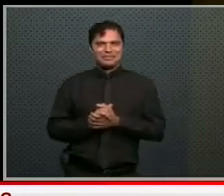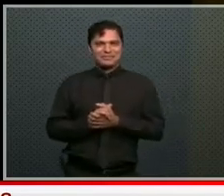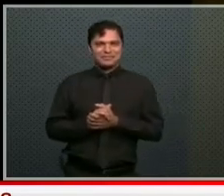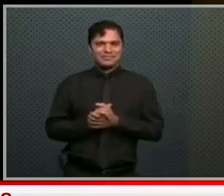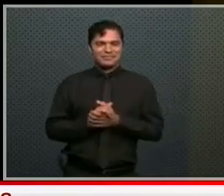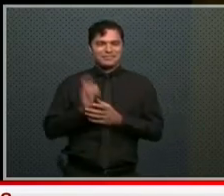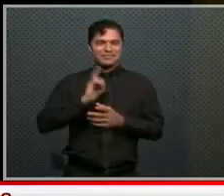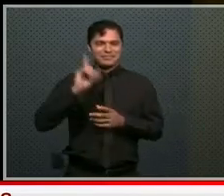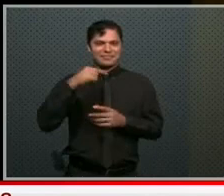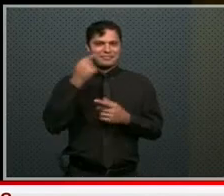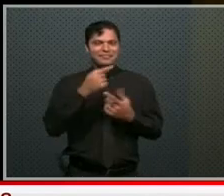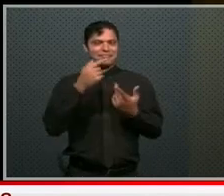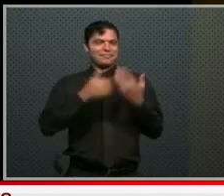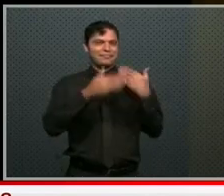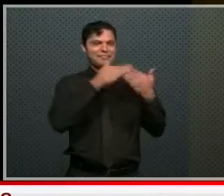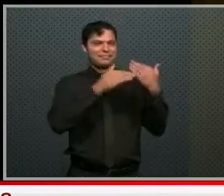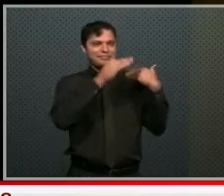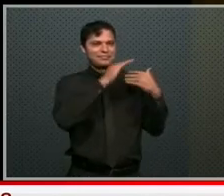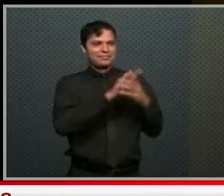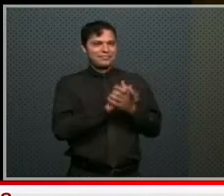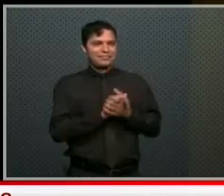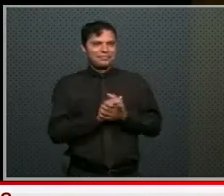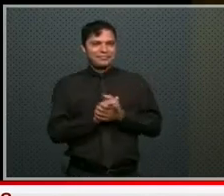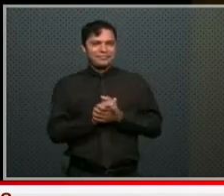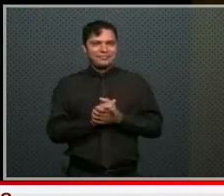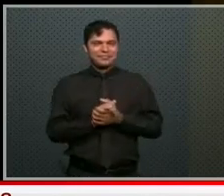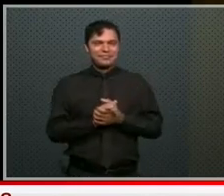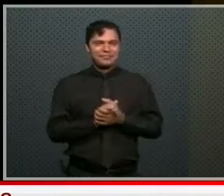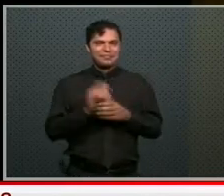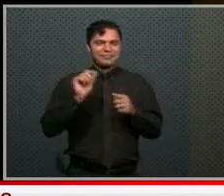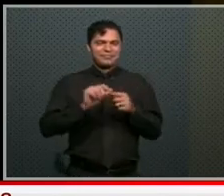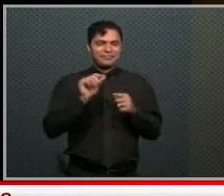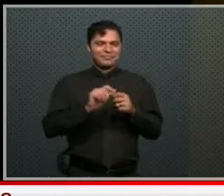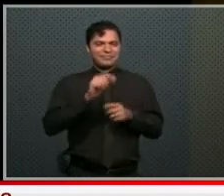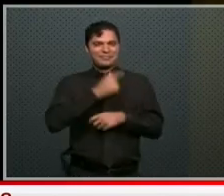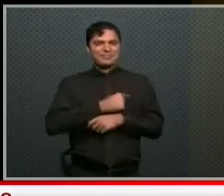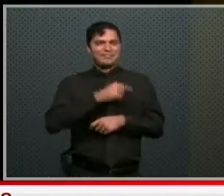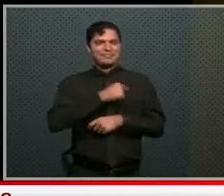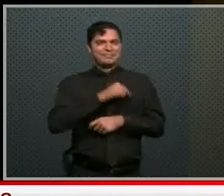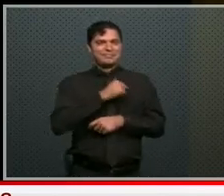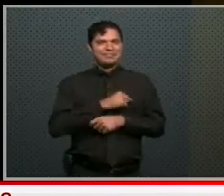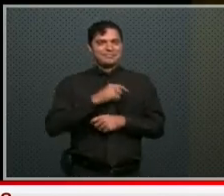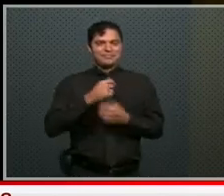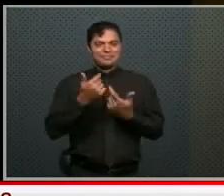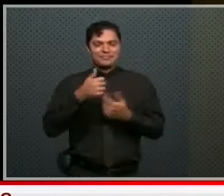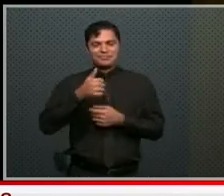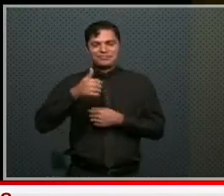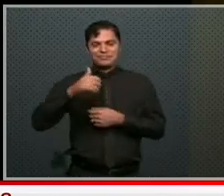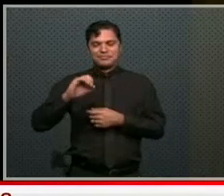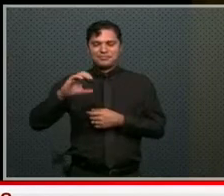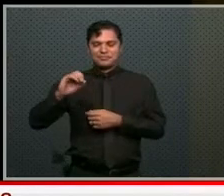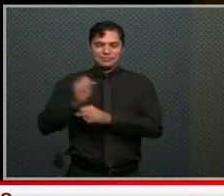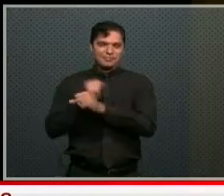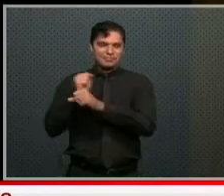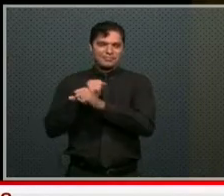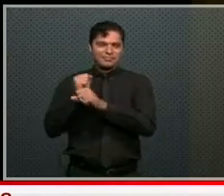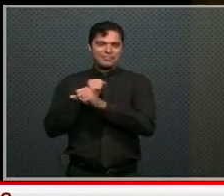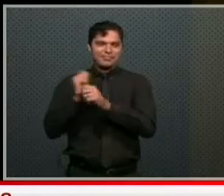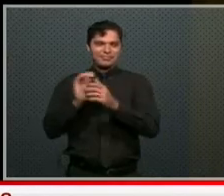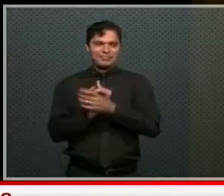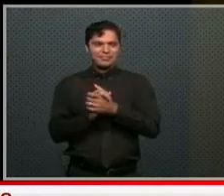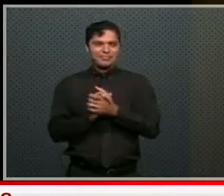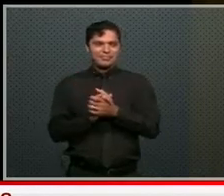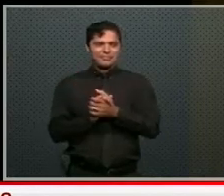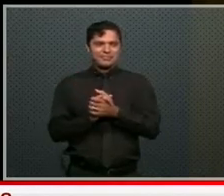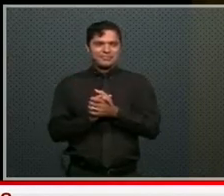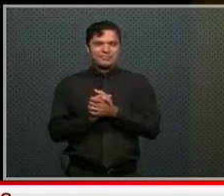Dias passado lá em Tucuruí Fazer homenagem a Jair seja 100 anos e trabalhar que ele tá